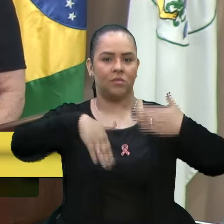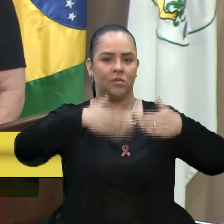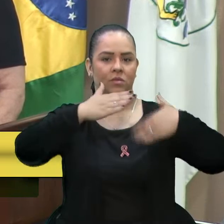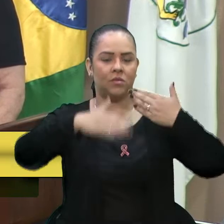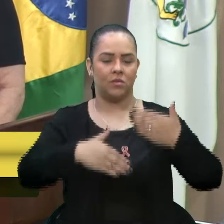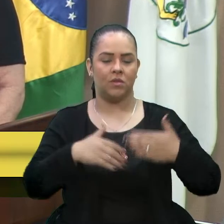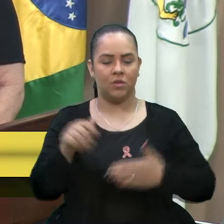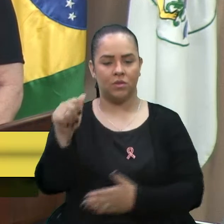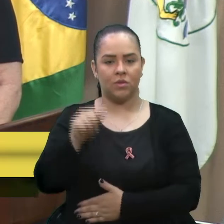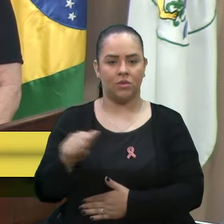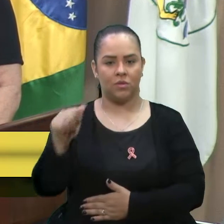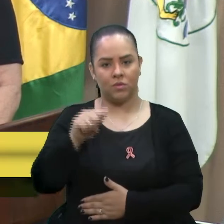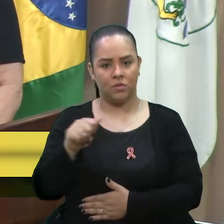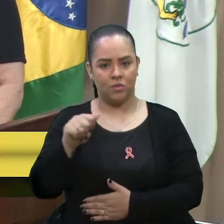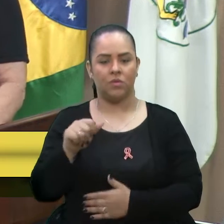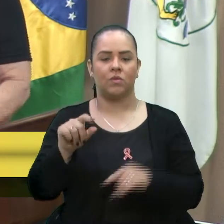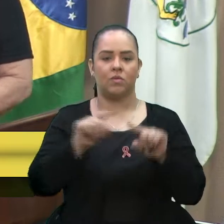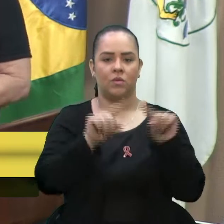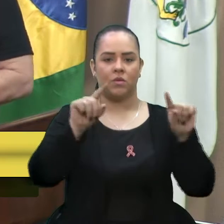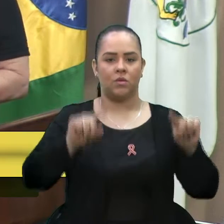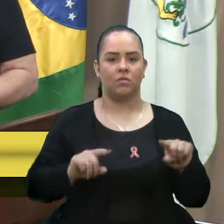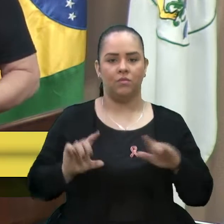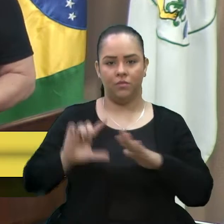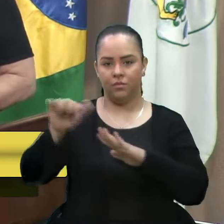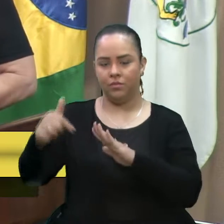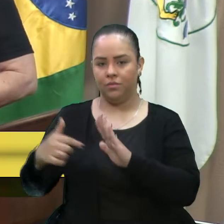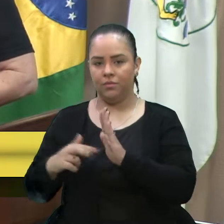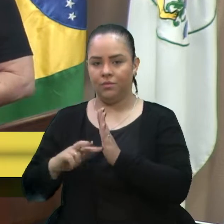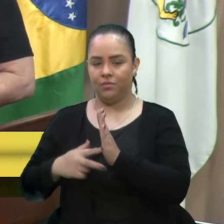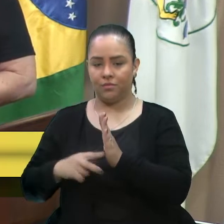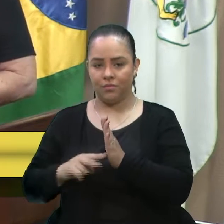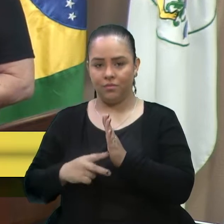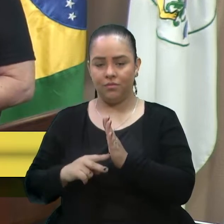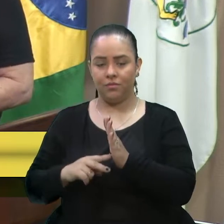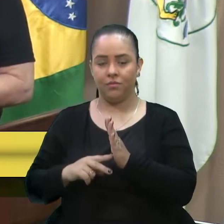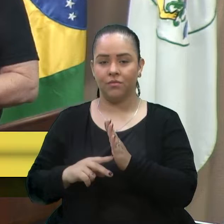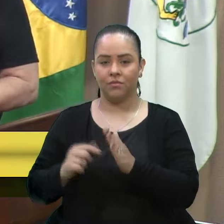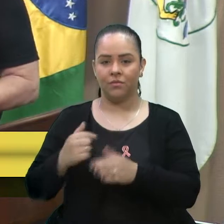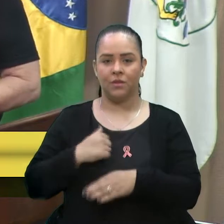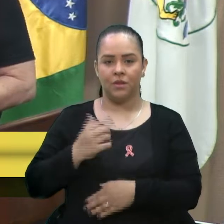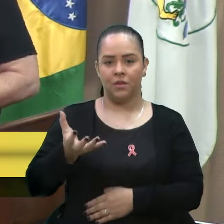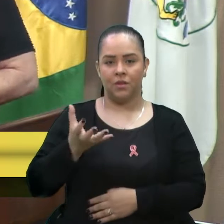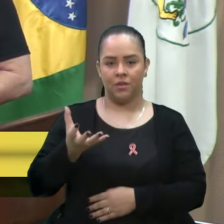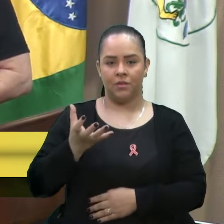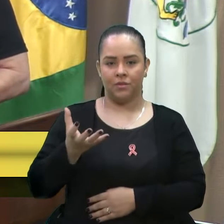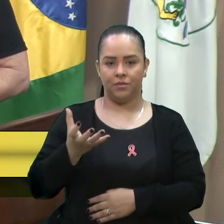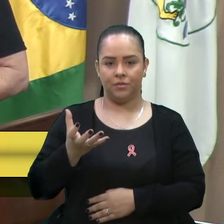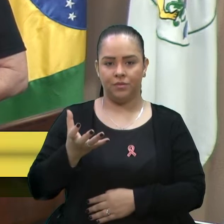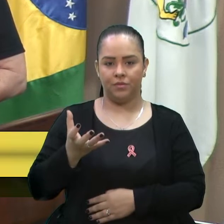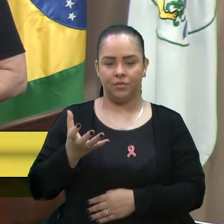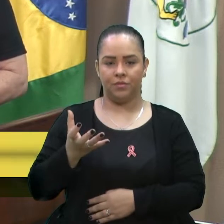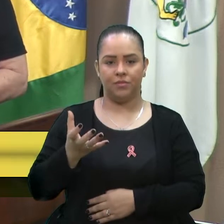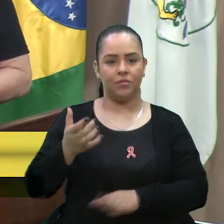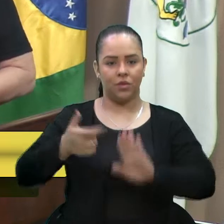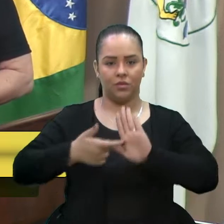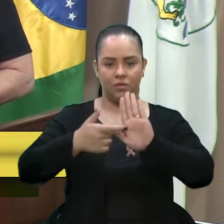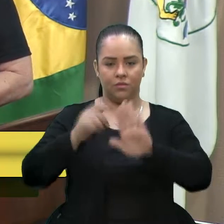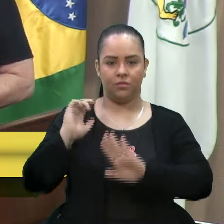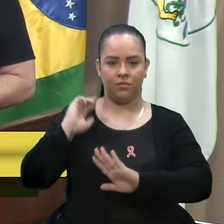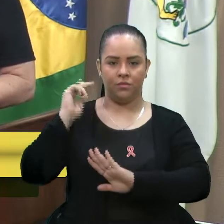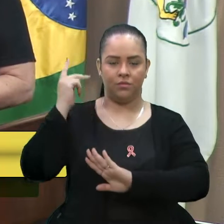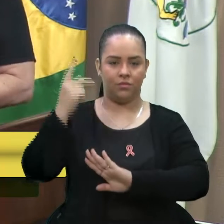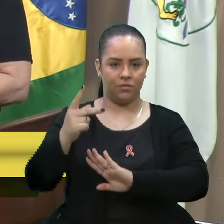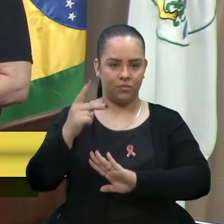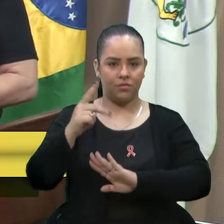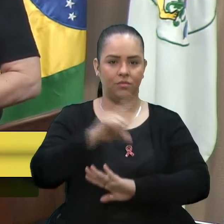dos Servidores e depois ao sindicato. E, em nome deles, reconhecer a história da entidade que tem 32 anos,